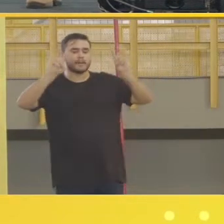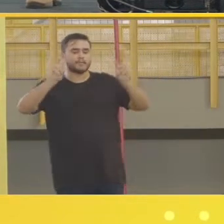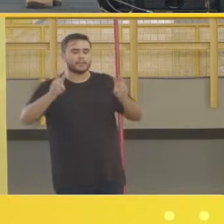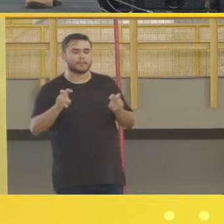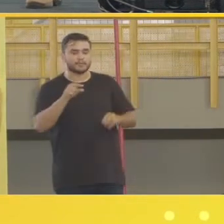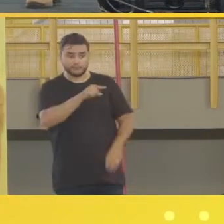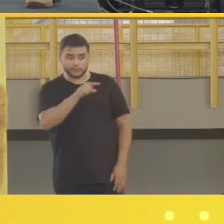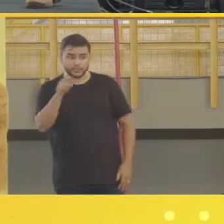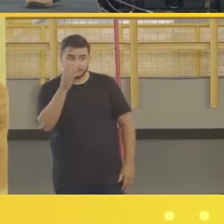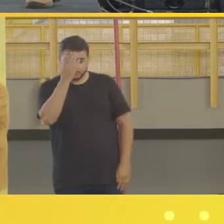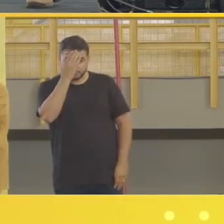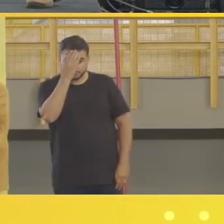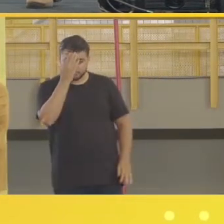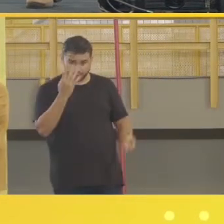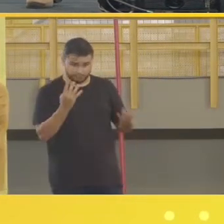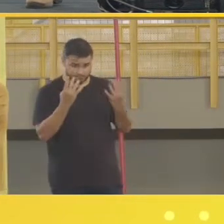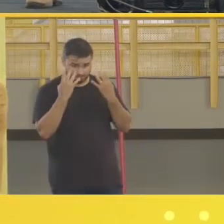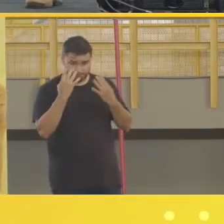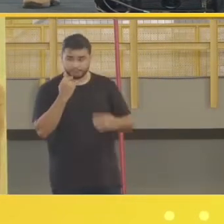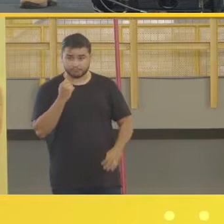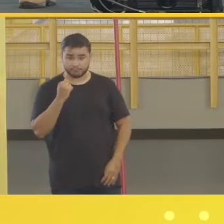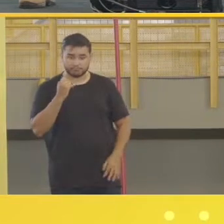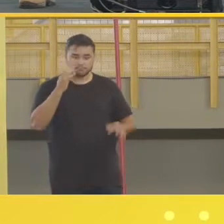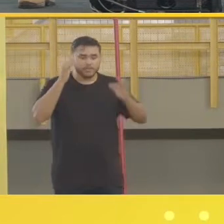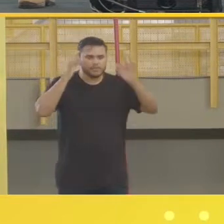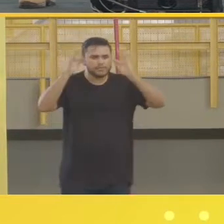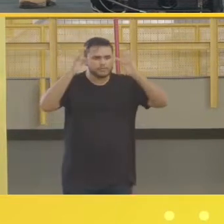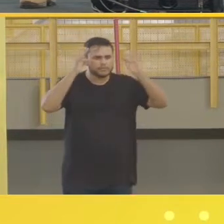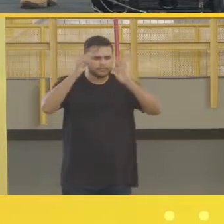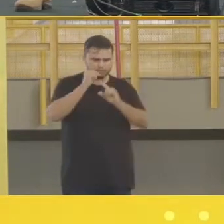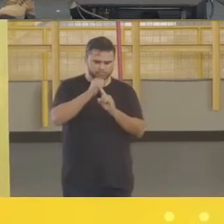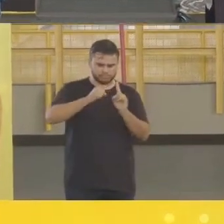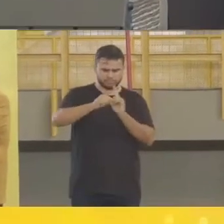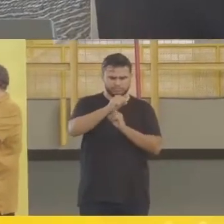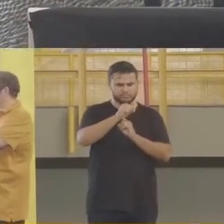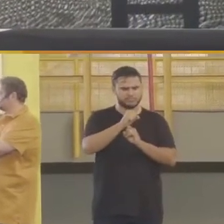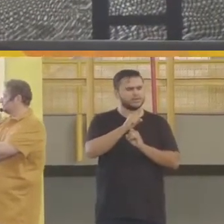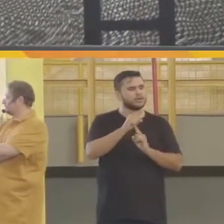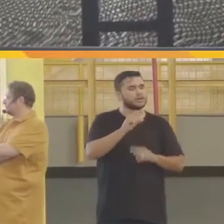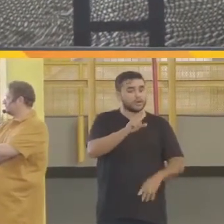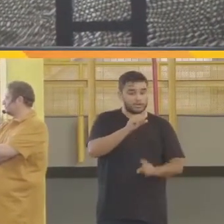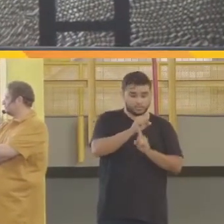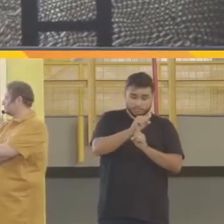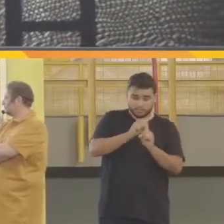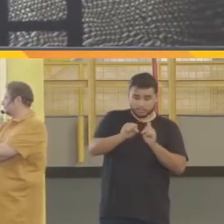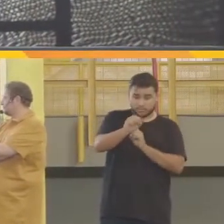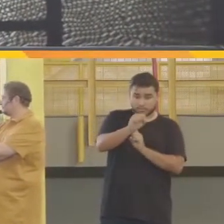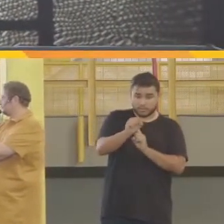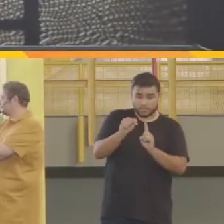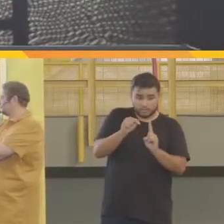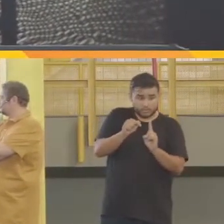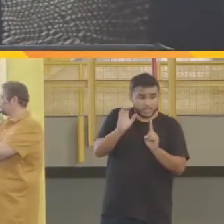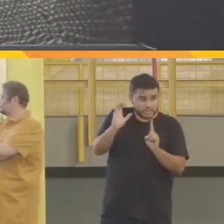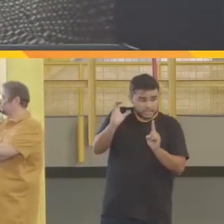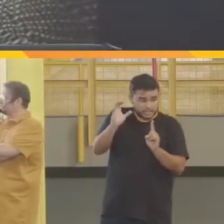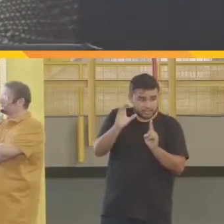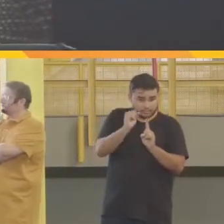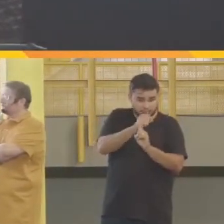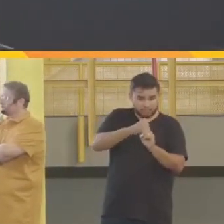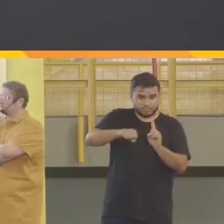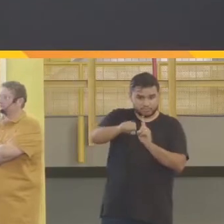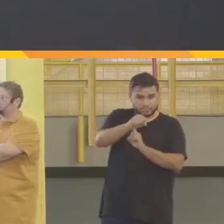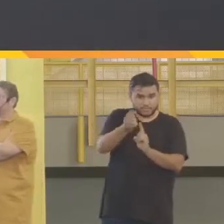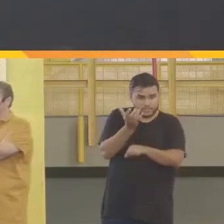ser observadas com muita atenção. A primeira delas, a sociologia, enquanto ciência, ela só